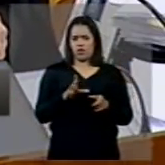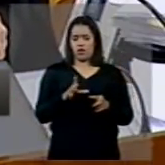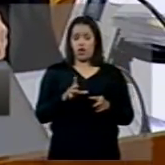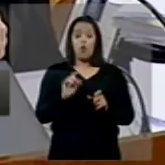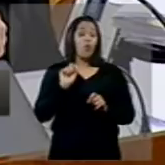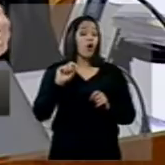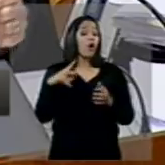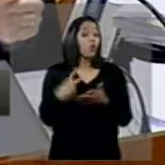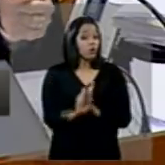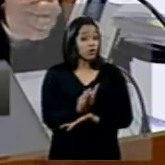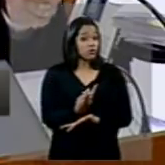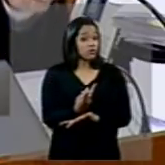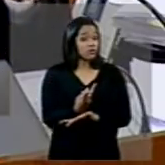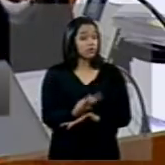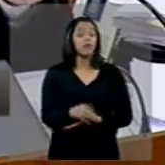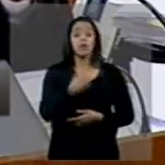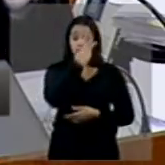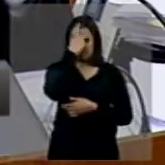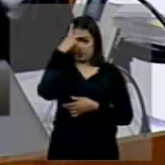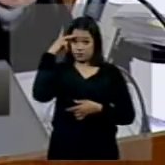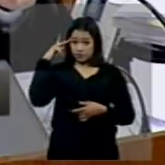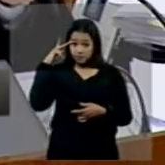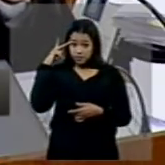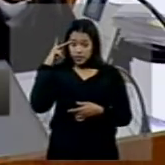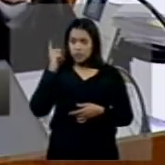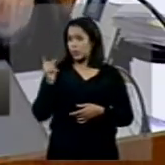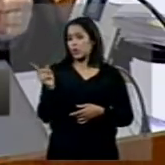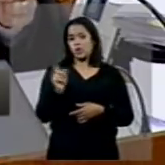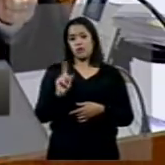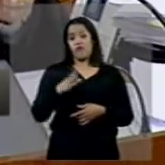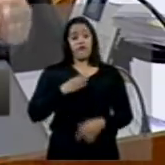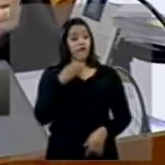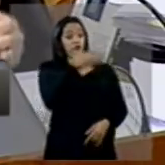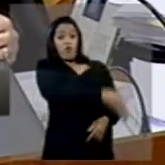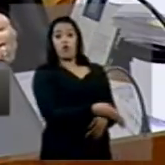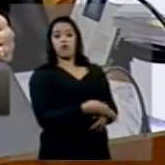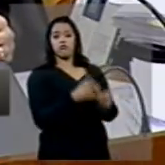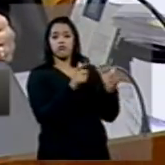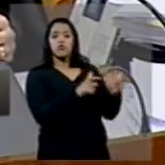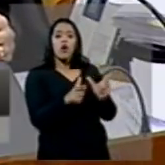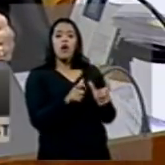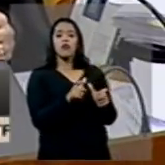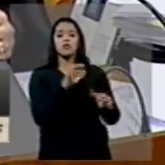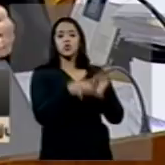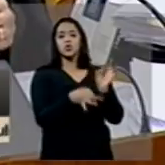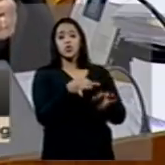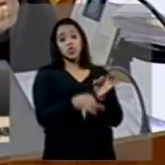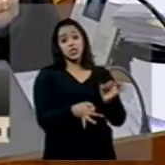foi que as pessoas não se dirigiram à Justiça Eleitoral.